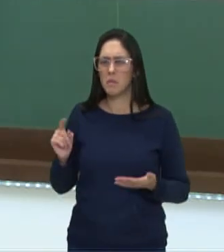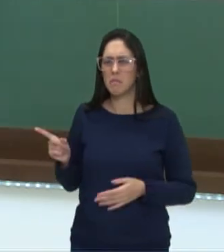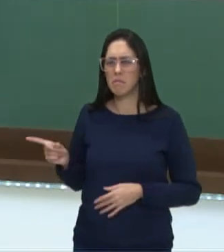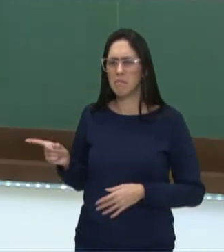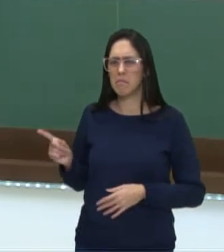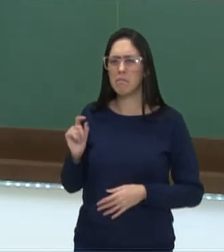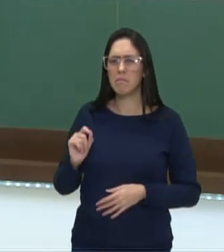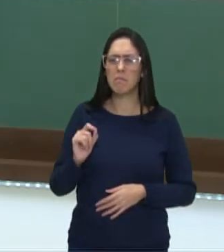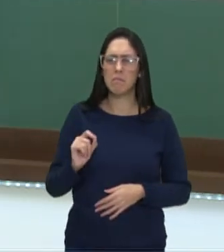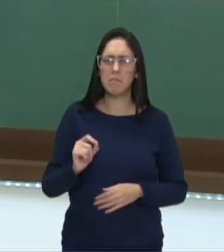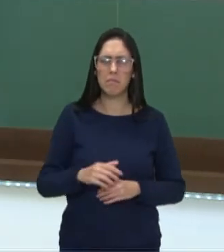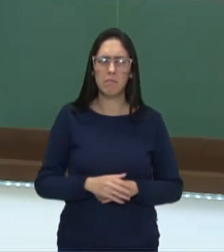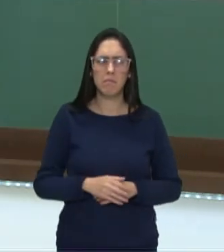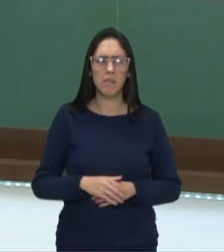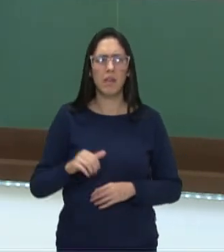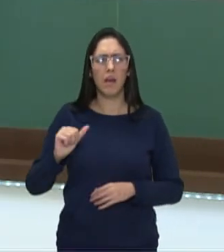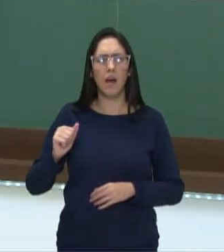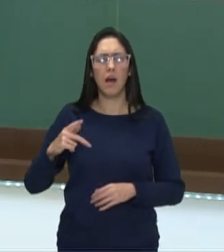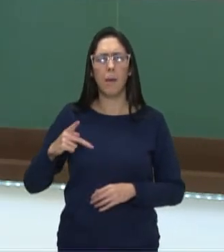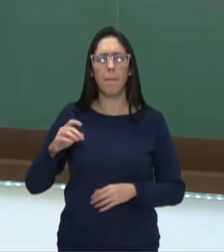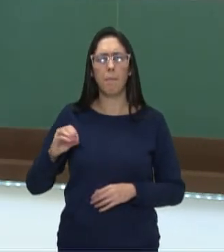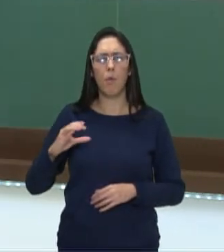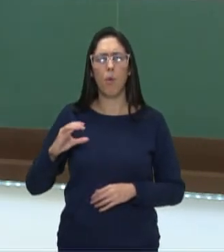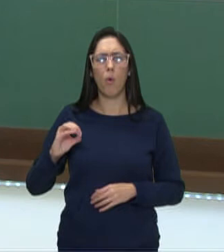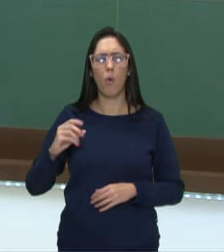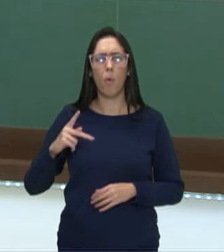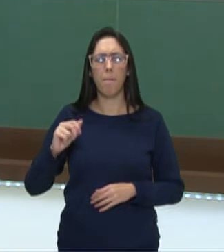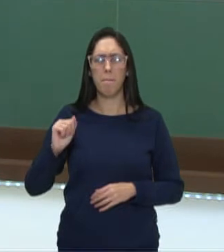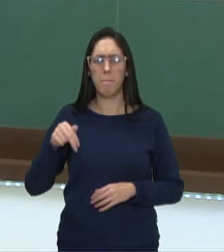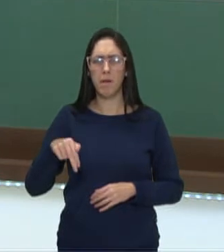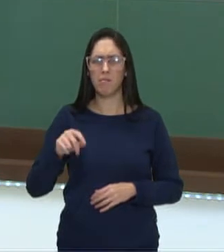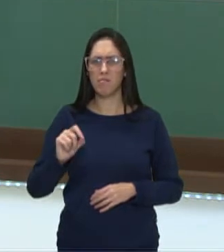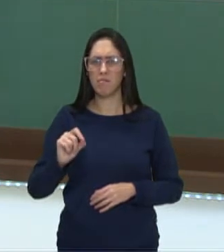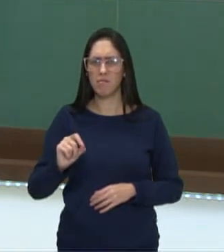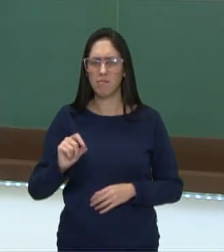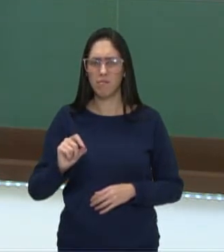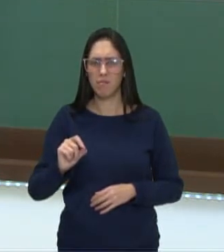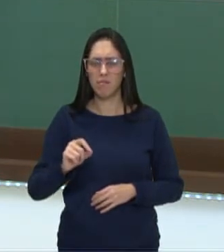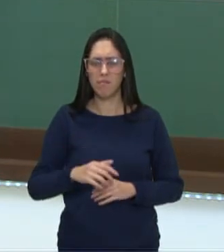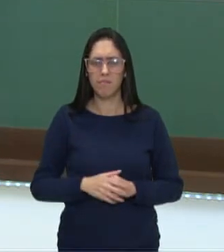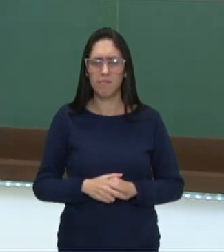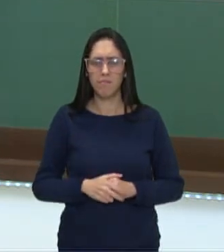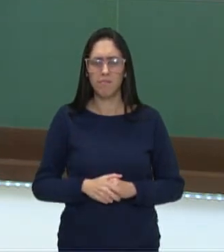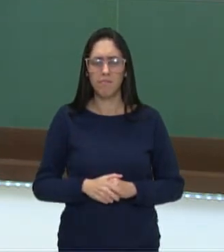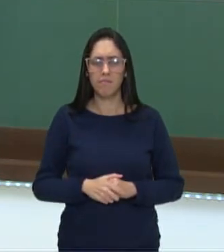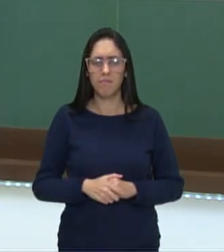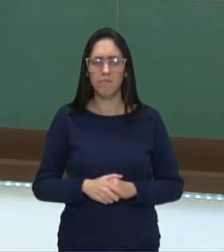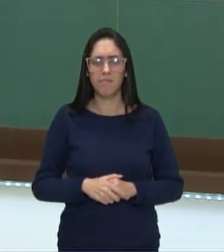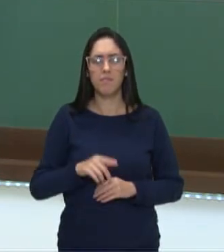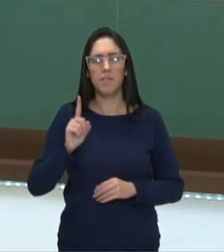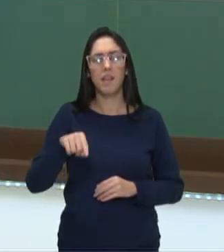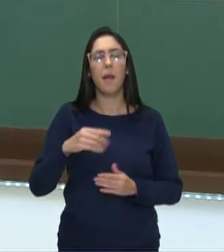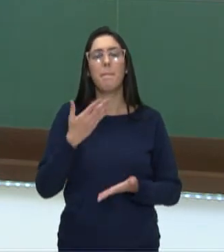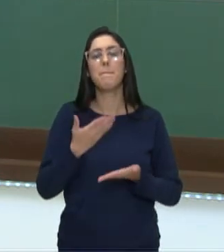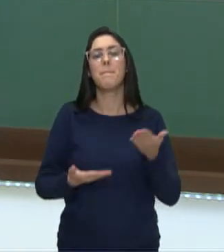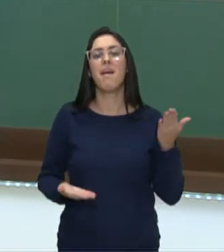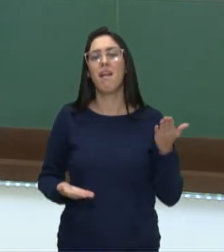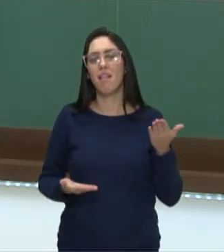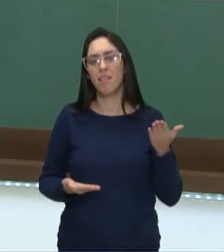professor? Apocopan, que palavra é essa? Né? No caso, ele perde, né? Ele vai perder